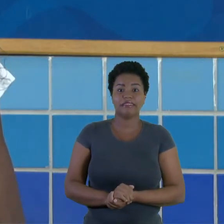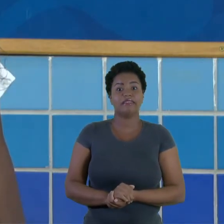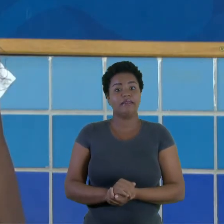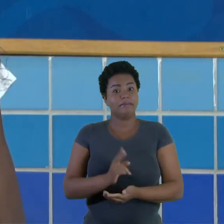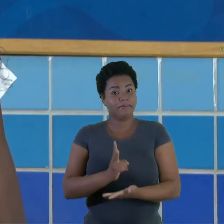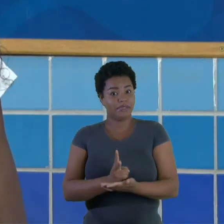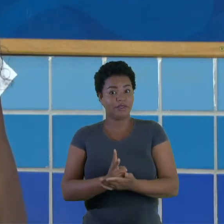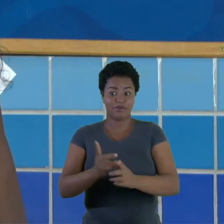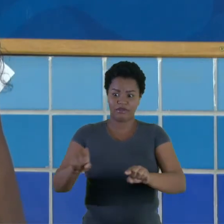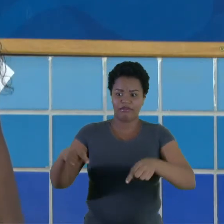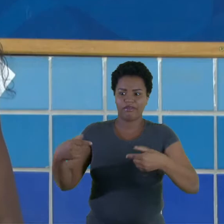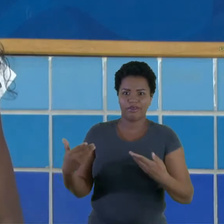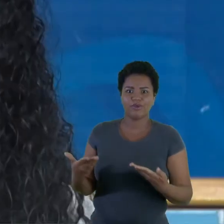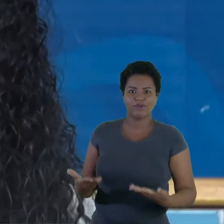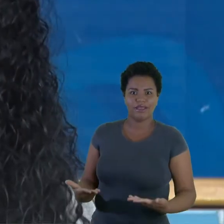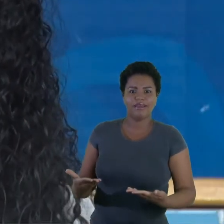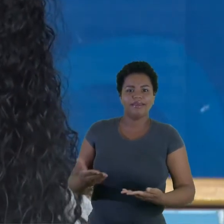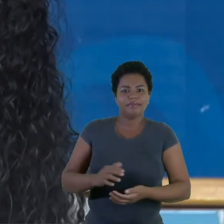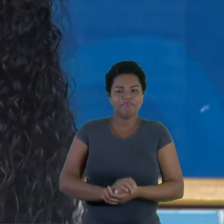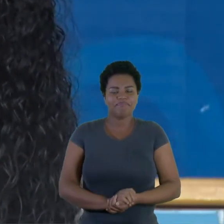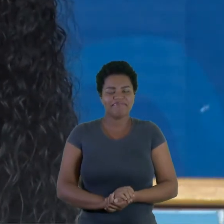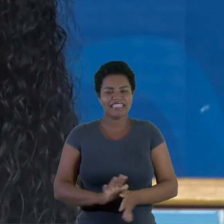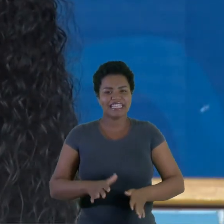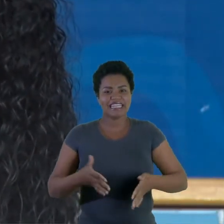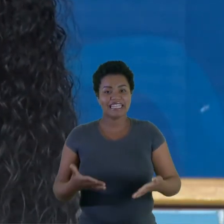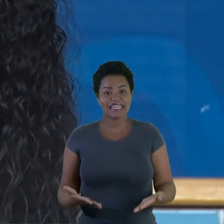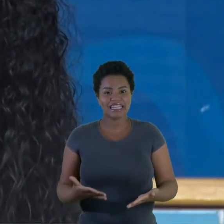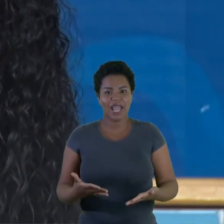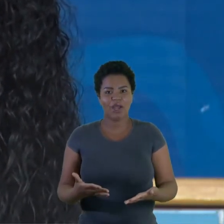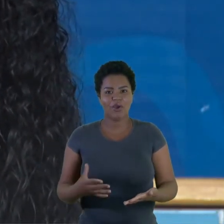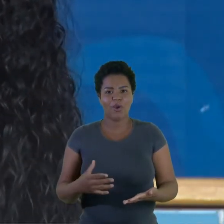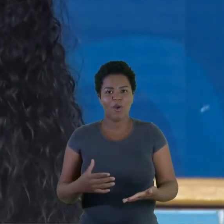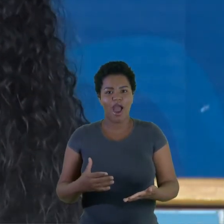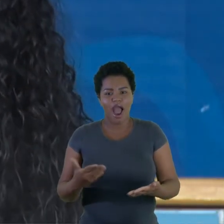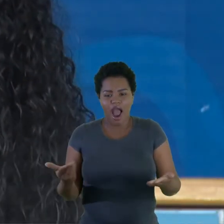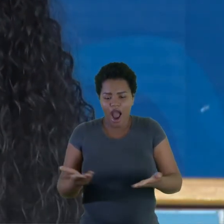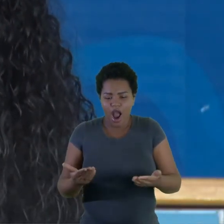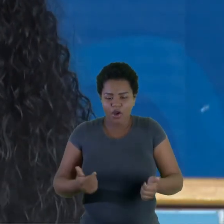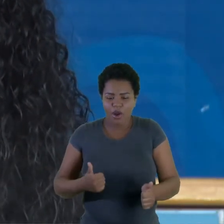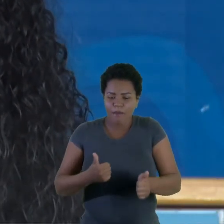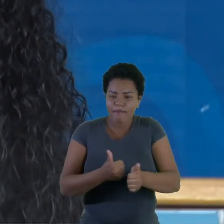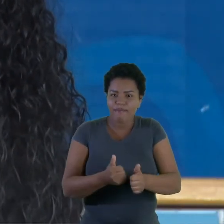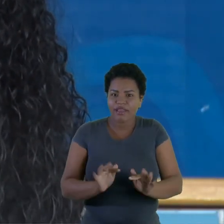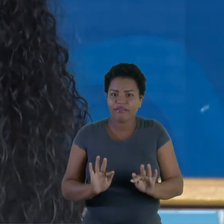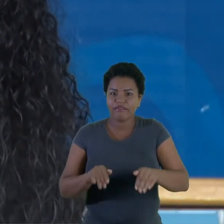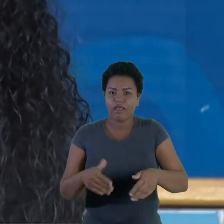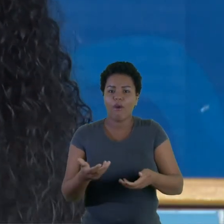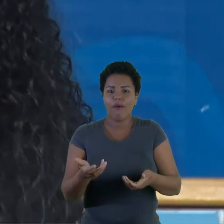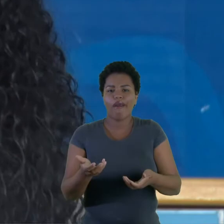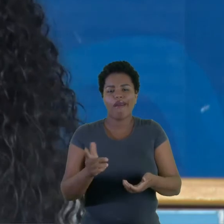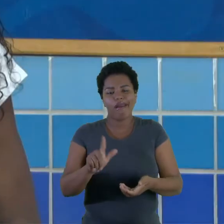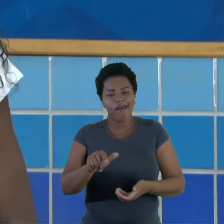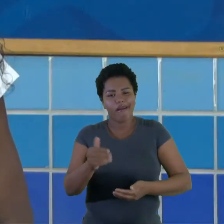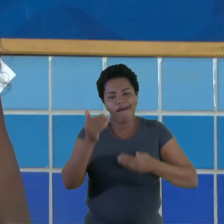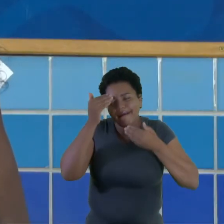Desafios Então o que nos resta nessa reta final é agradecer